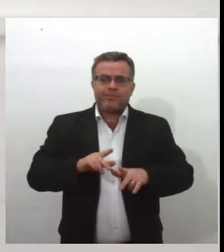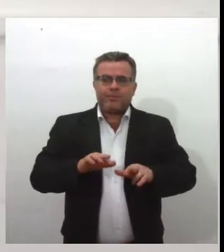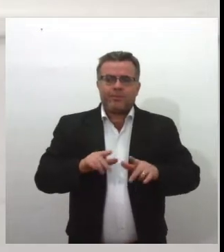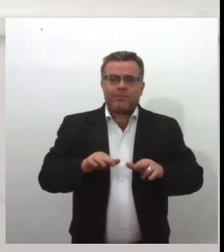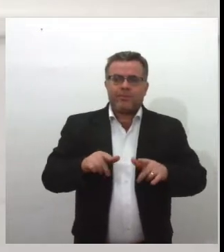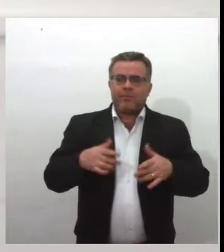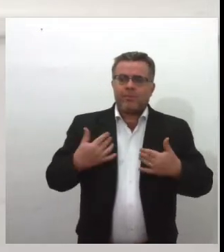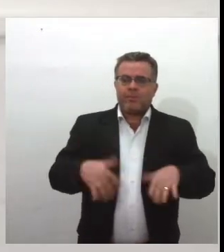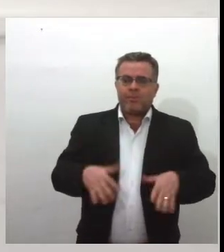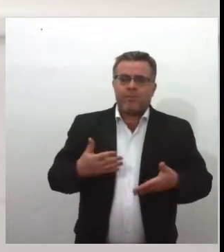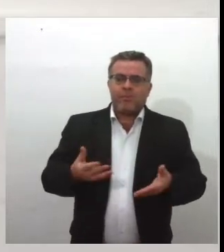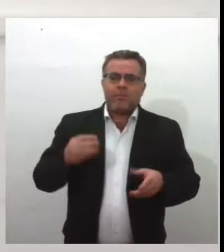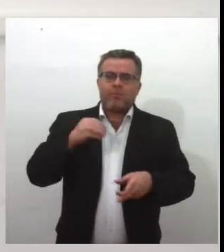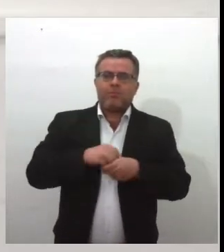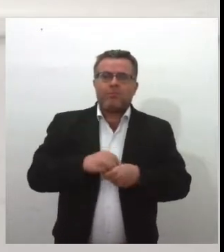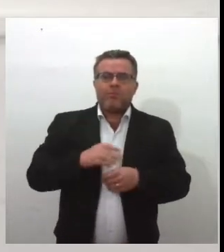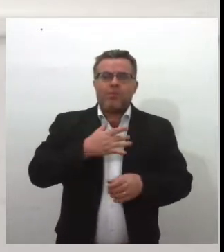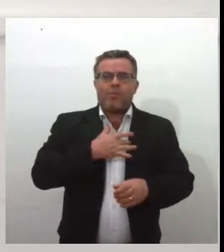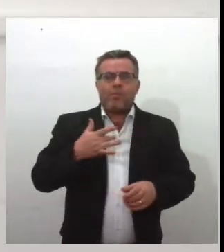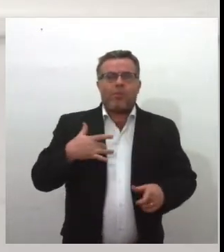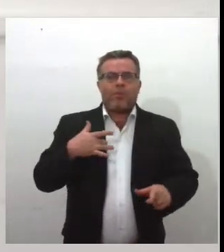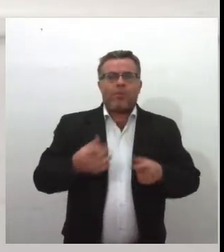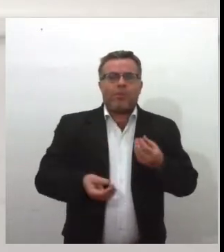Centro Administrativo da Saúde,